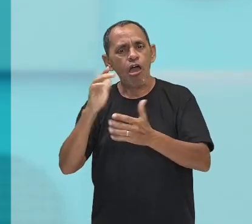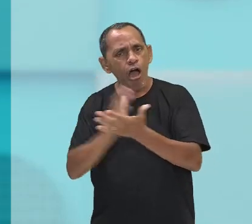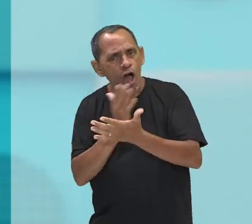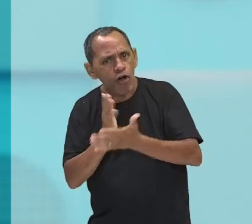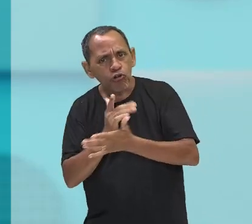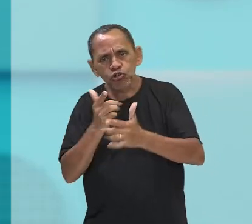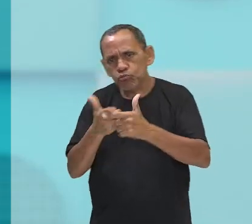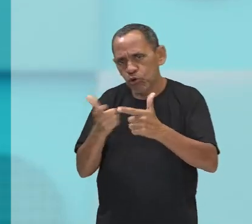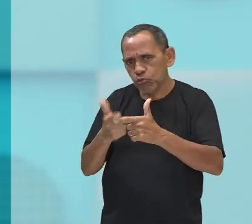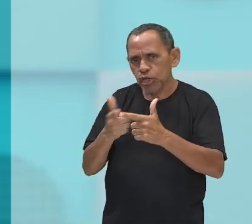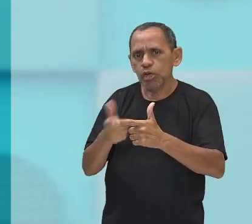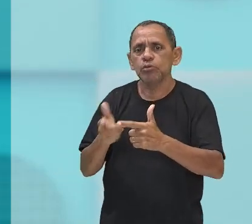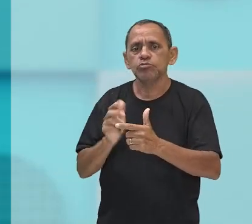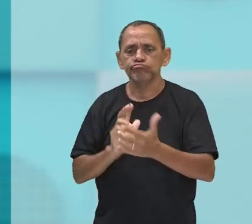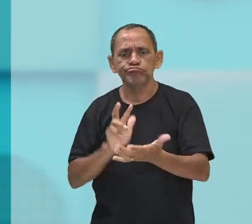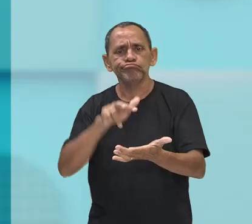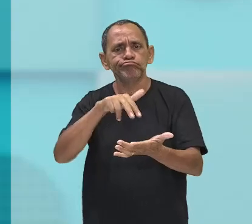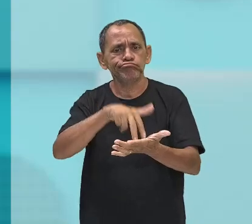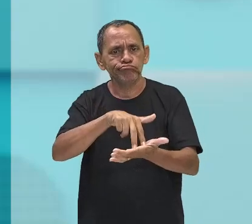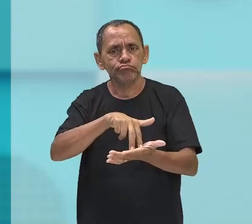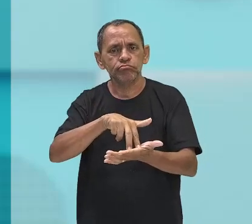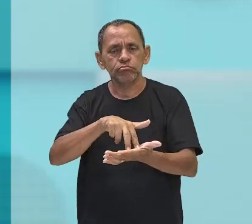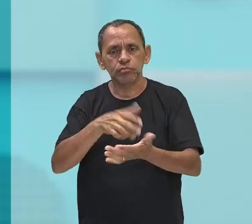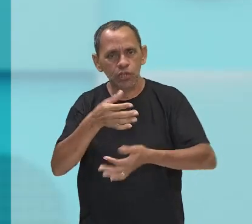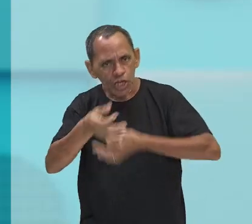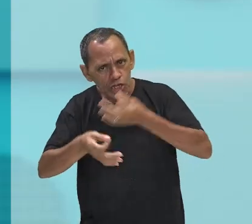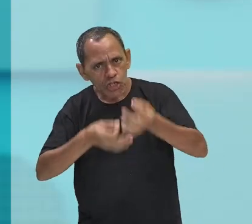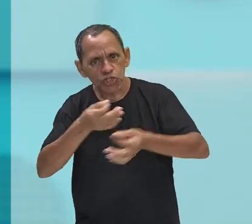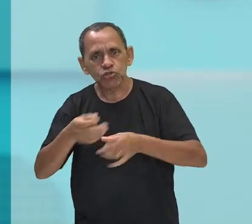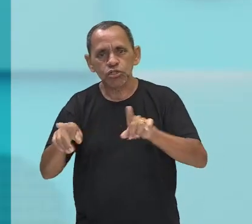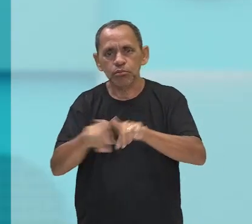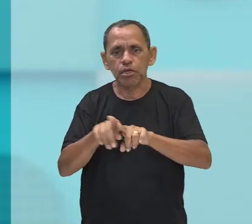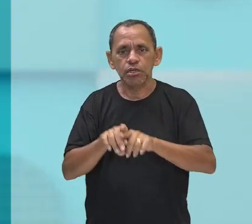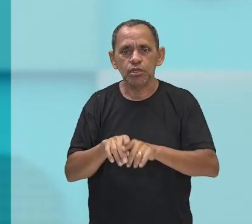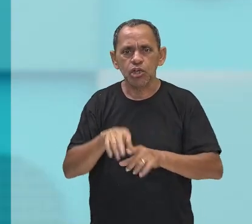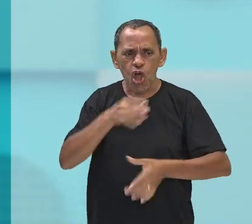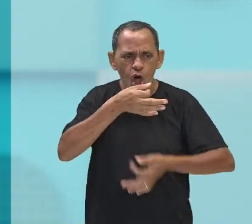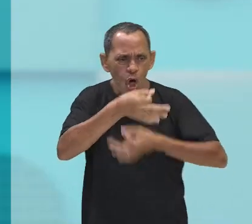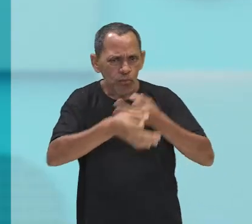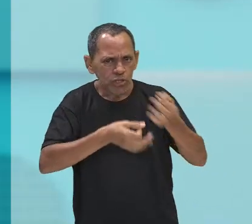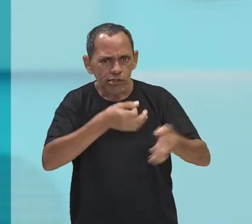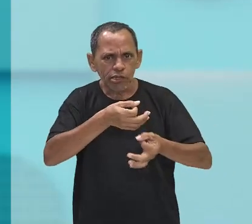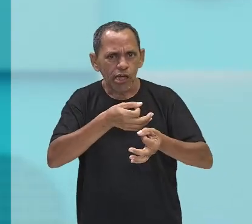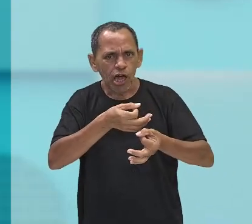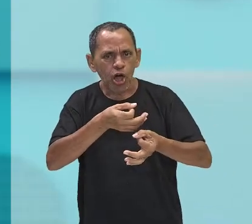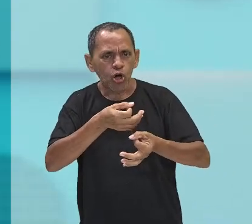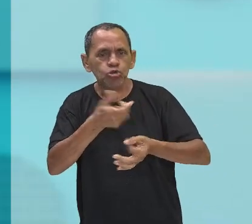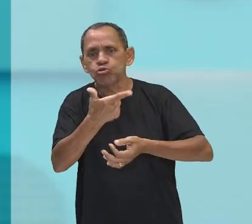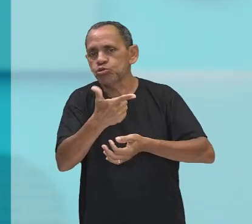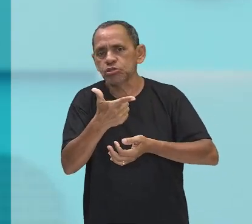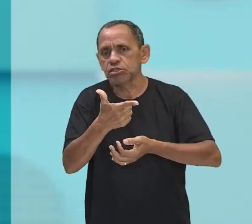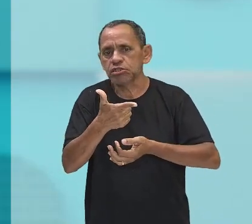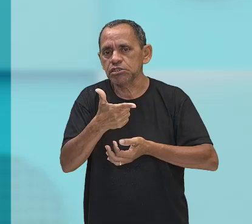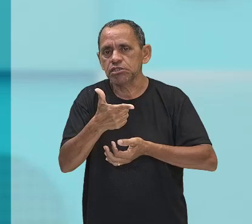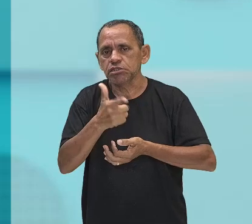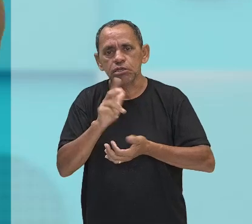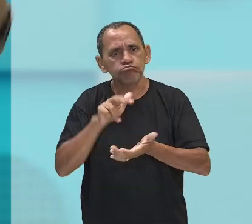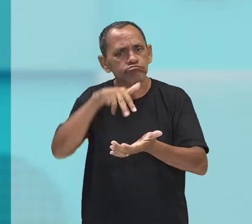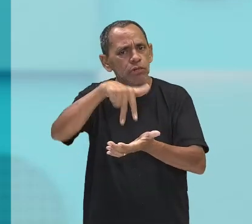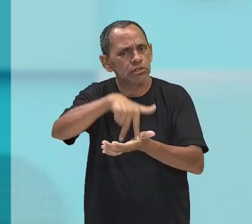posicionamento crítico, ou seja, não dar opinião só por dar, né? Emitir opinião só por emitir. A gente precisa ter um posicionamento crítico, tá?